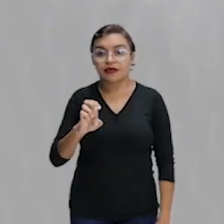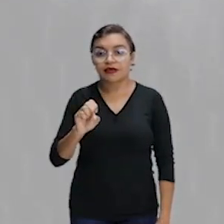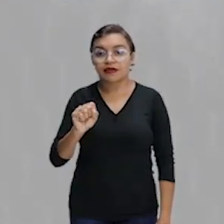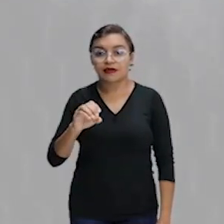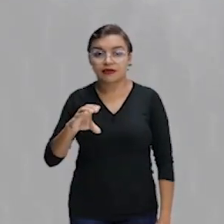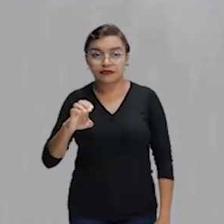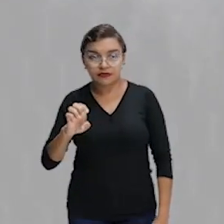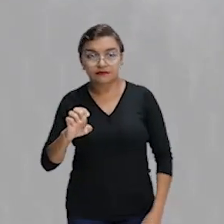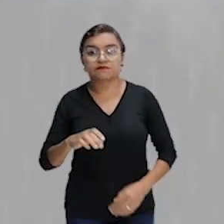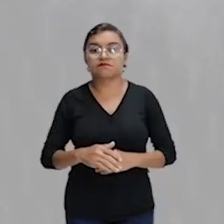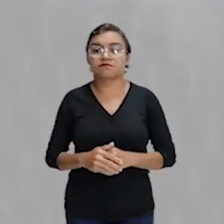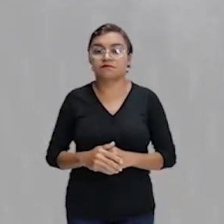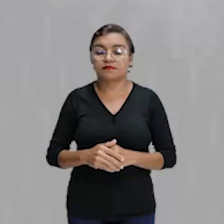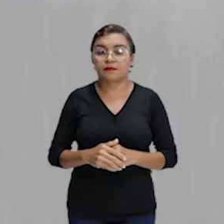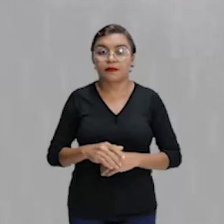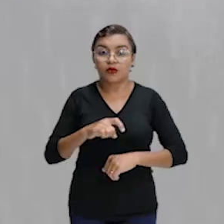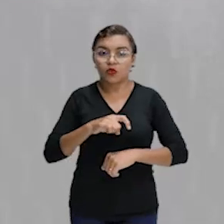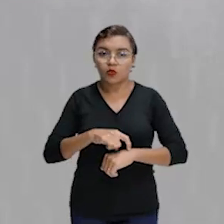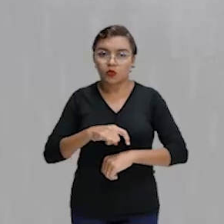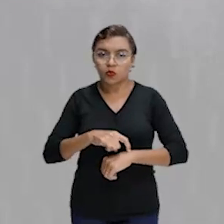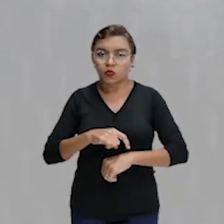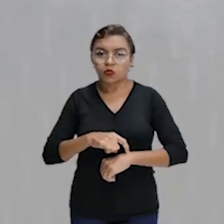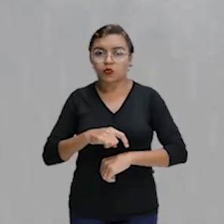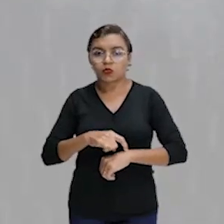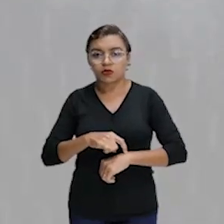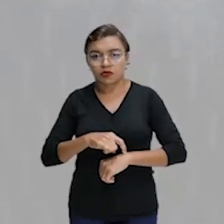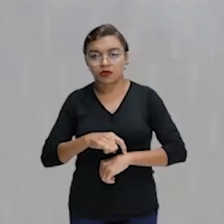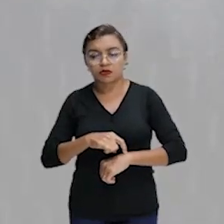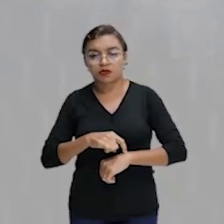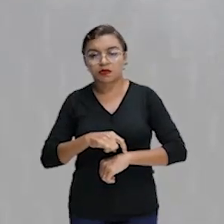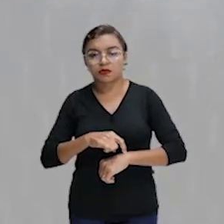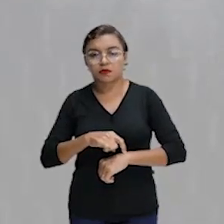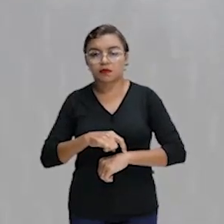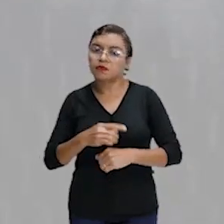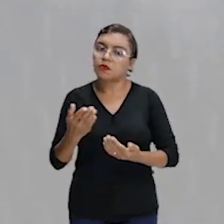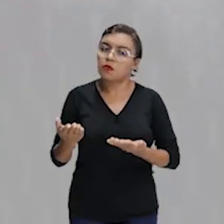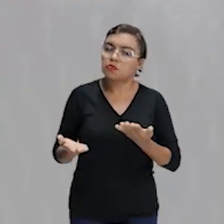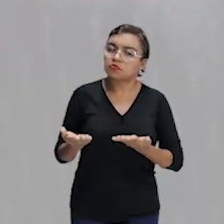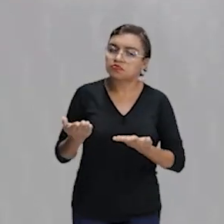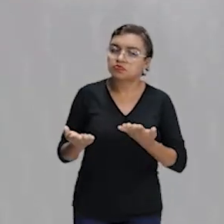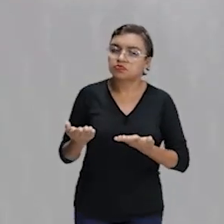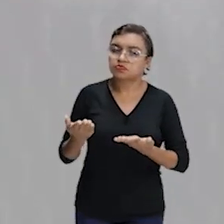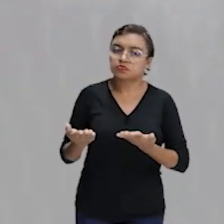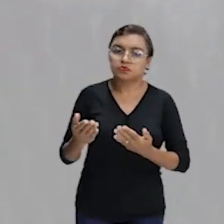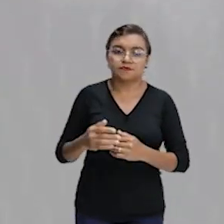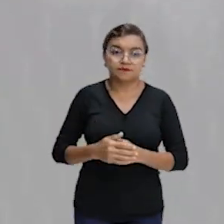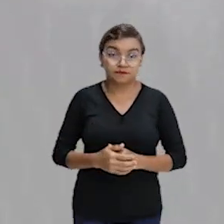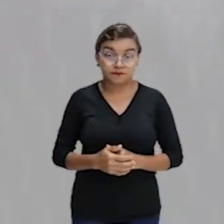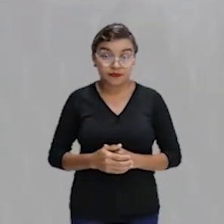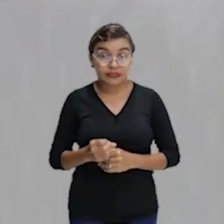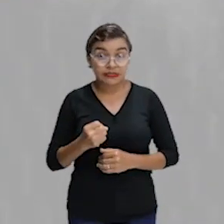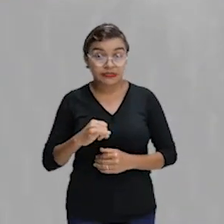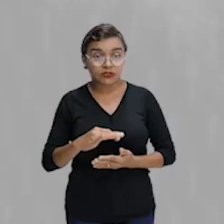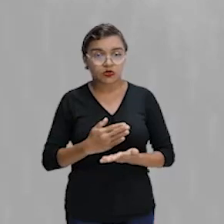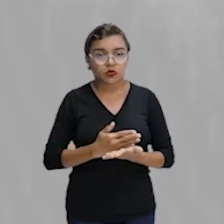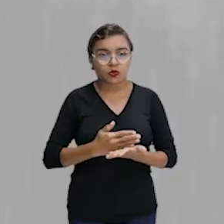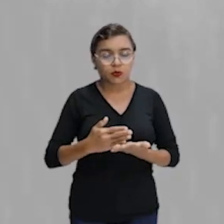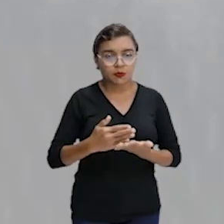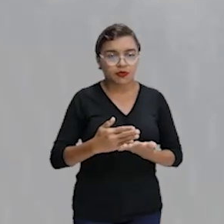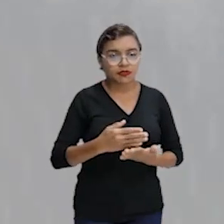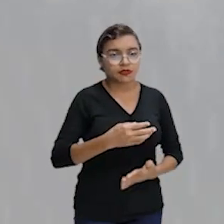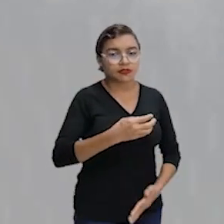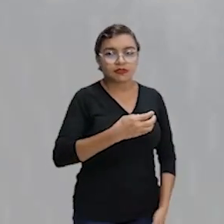Com o passar do tempo, a uma taxa proporcional à quantidade restante. Se, inicialmente, haviam